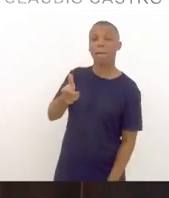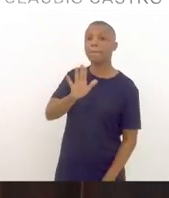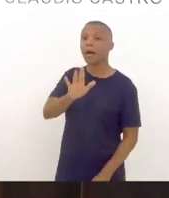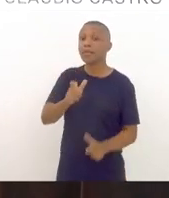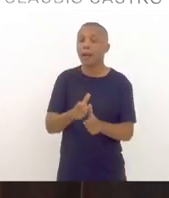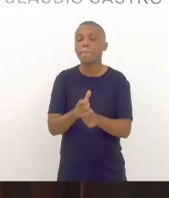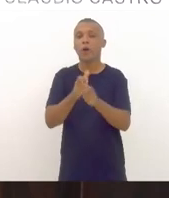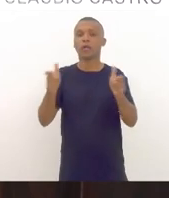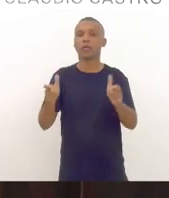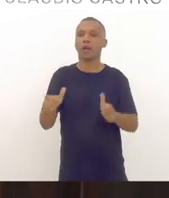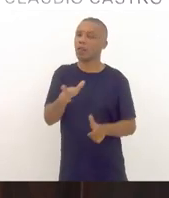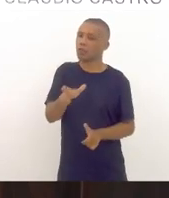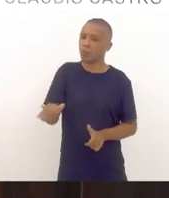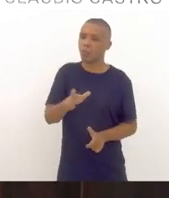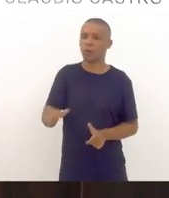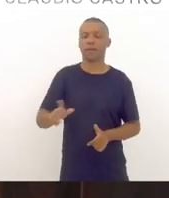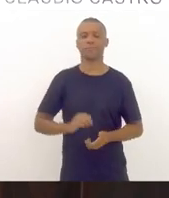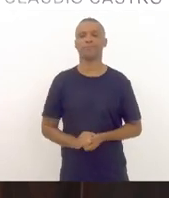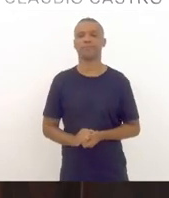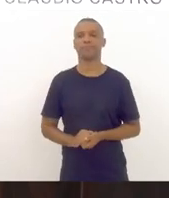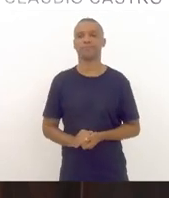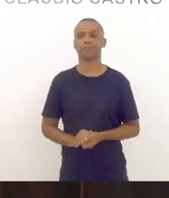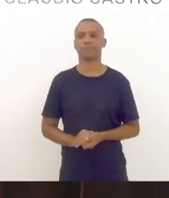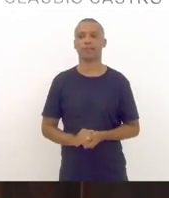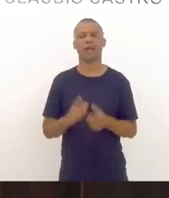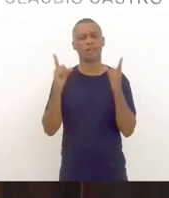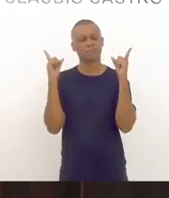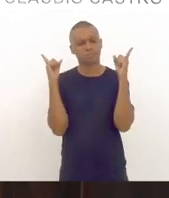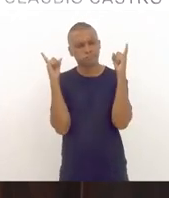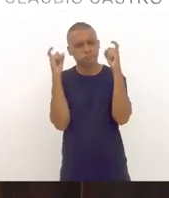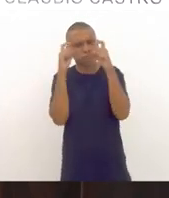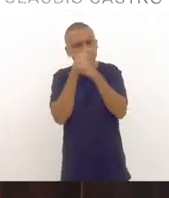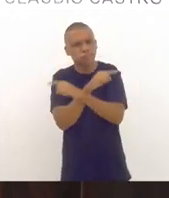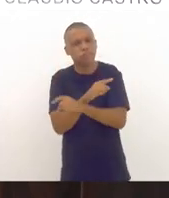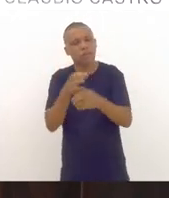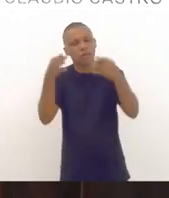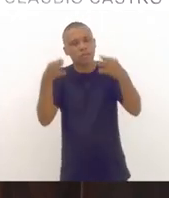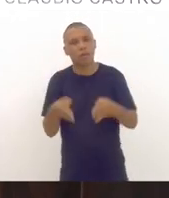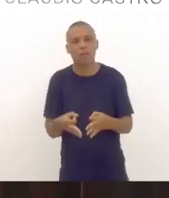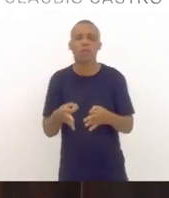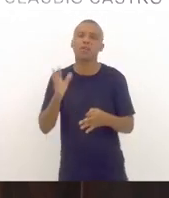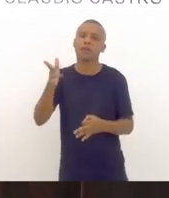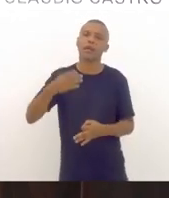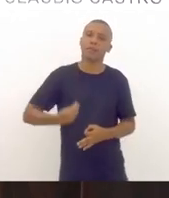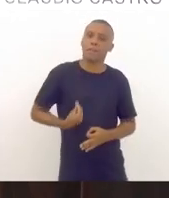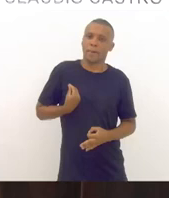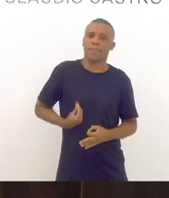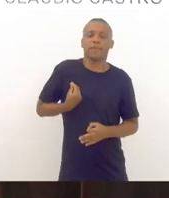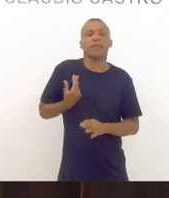maioria não é assim. É muito difícil mesmo. E como já tem uma vida